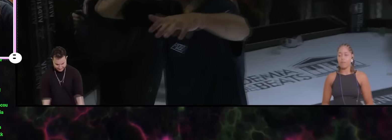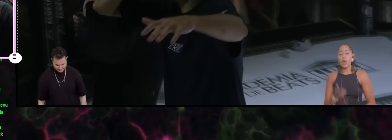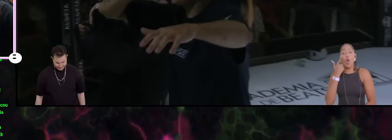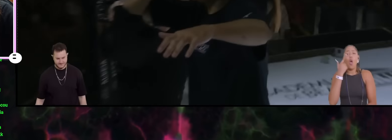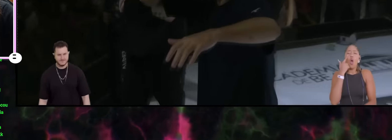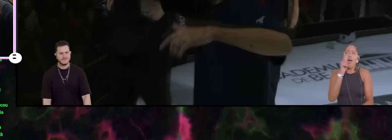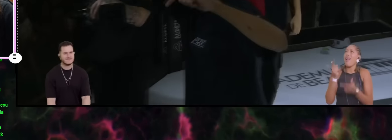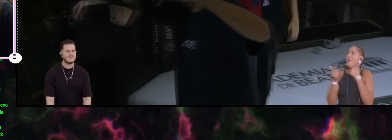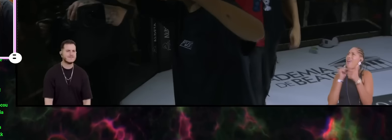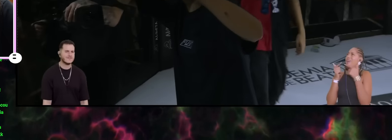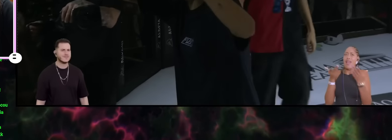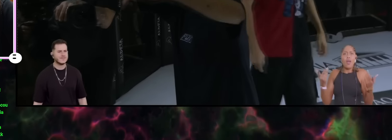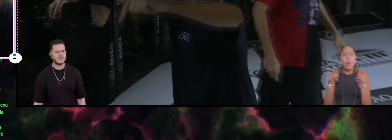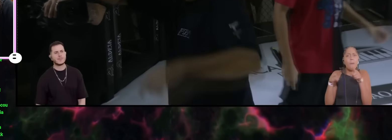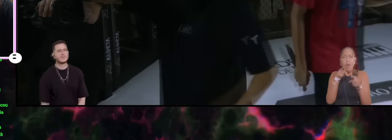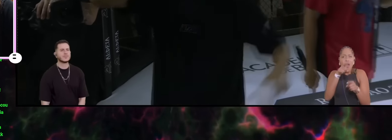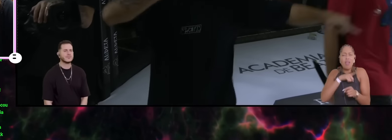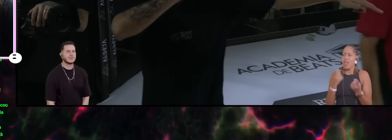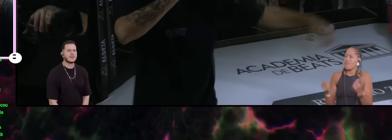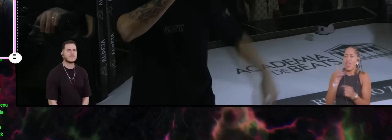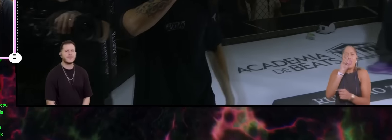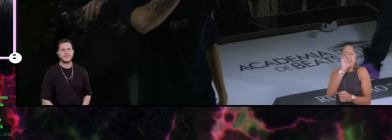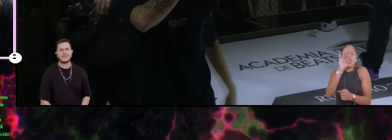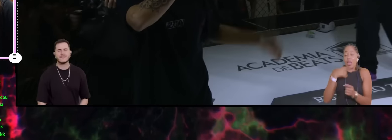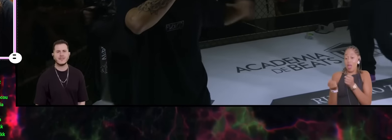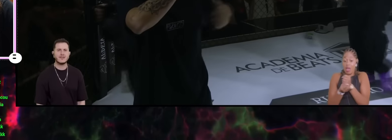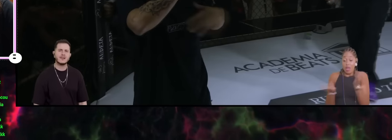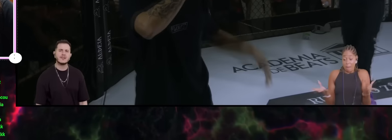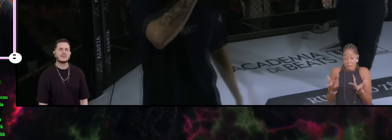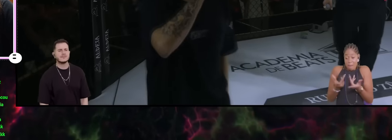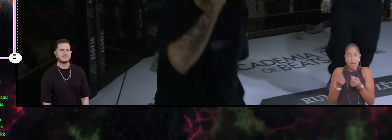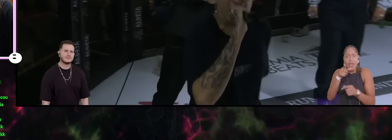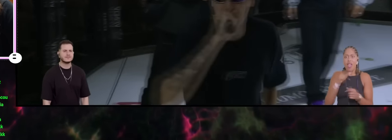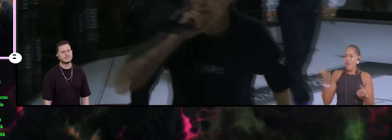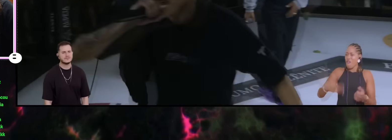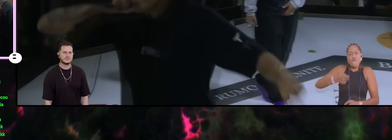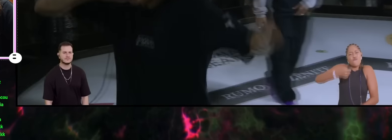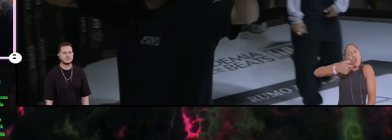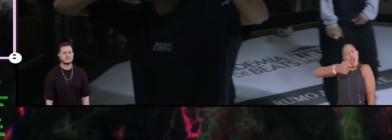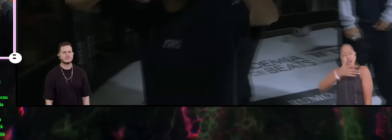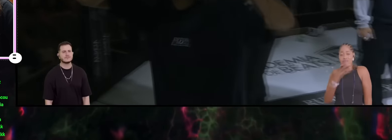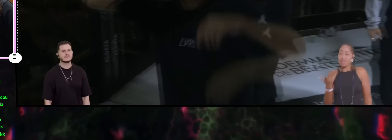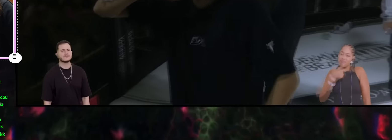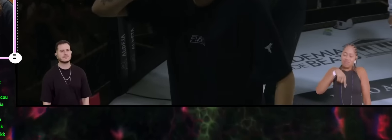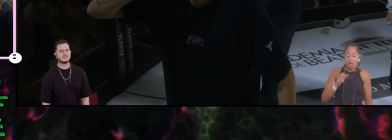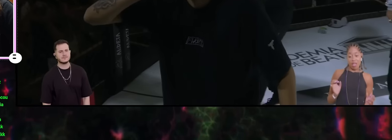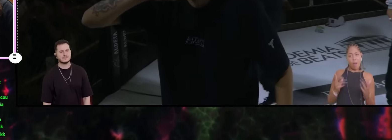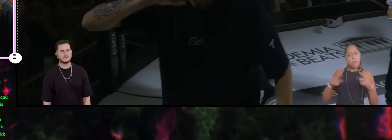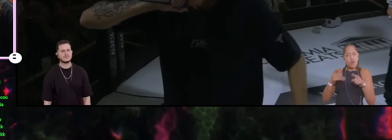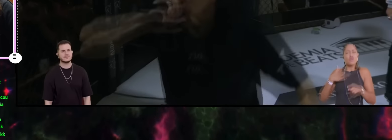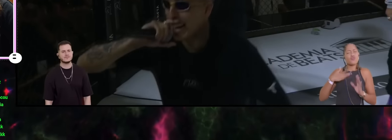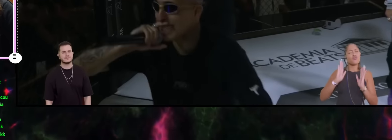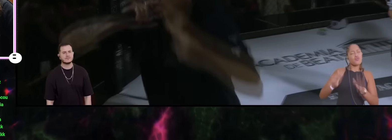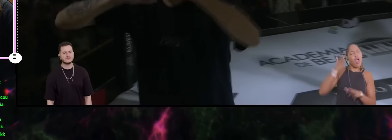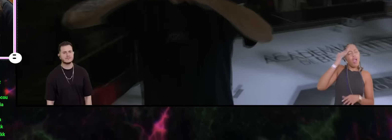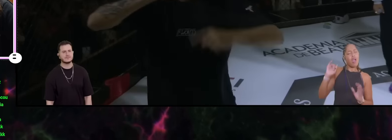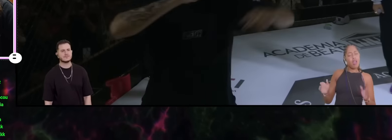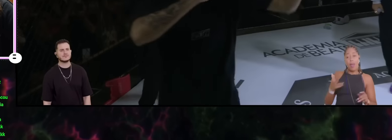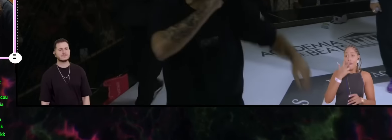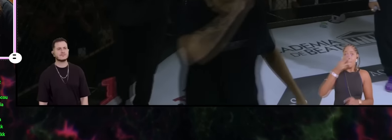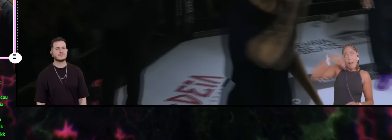Olha que ironia, o beat é Detroit. Na especialidade dele, hoje ele se fode. É Detroit, se eu já sei. Parece